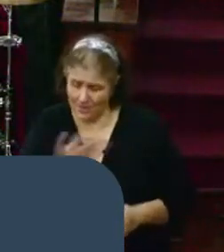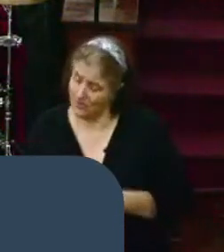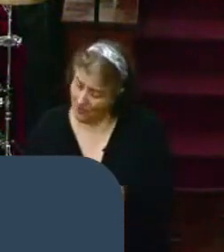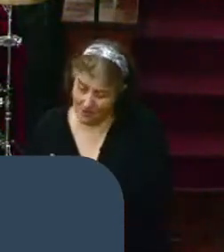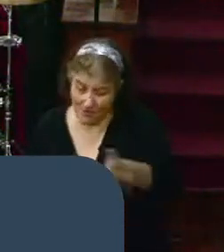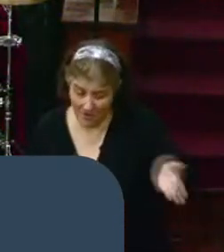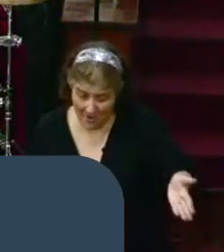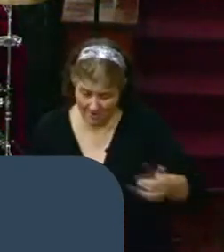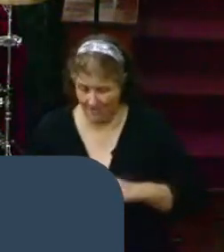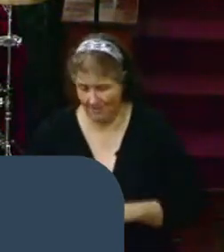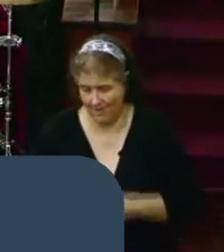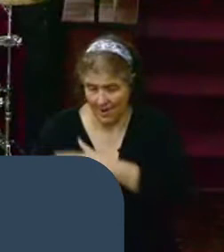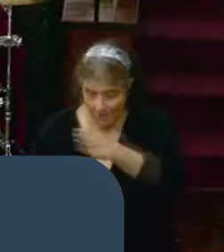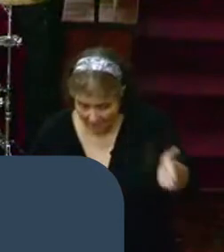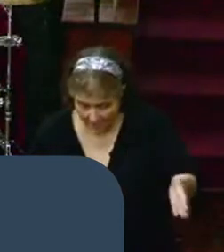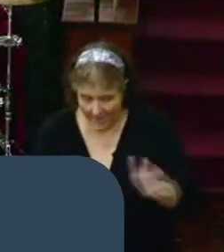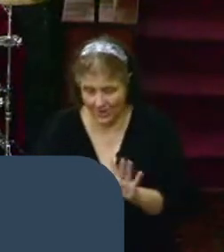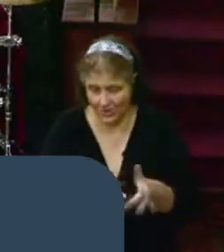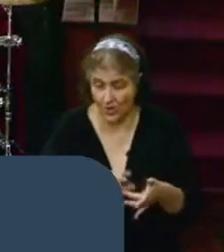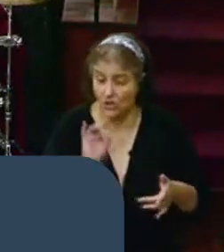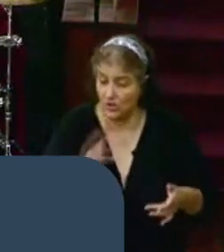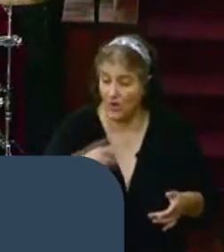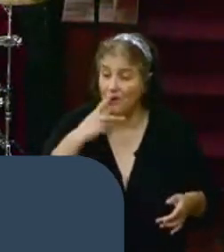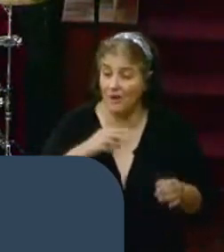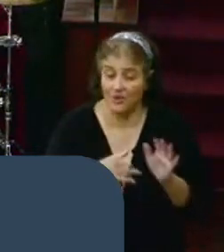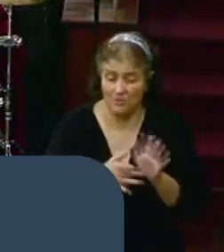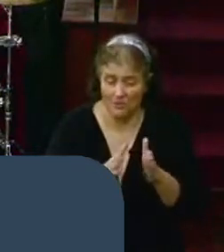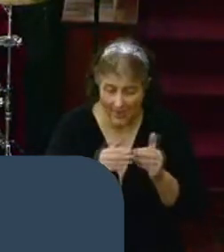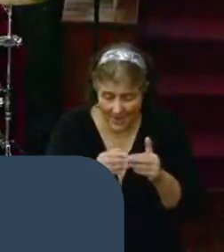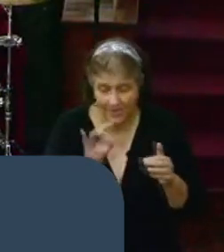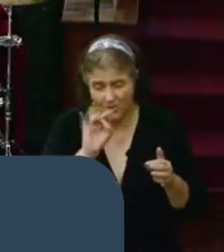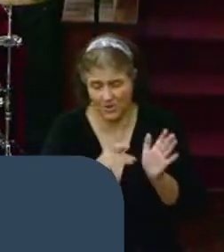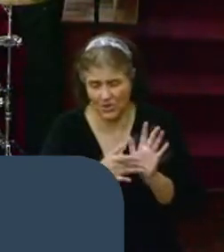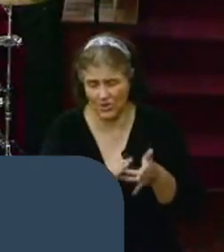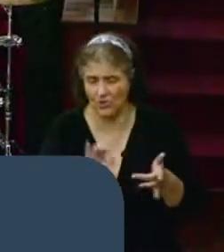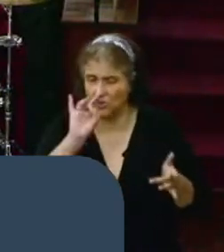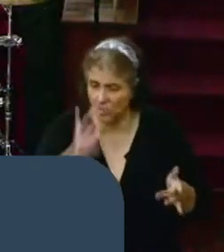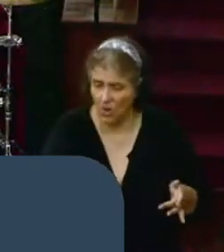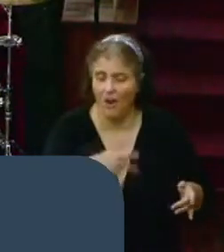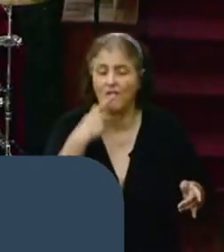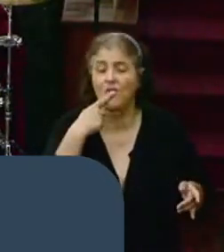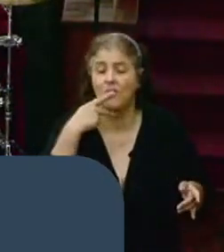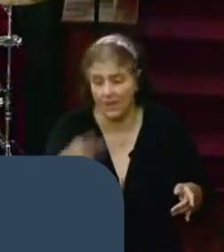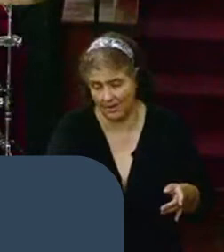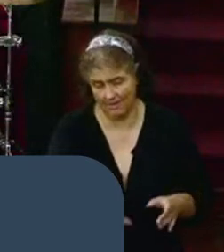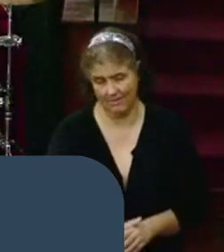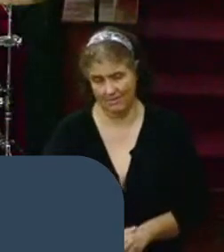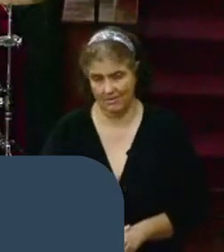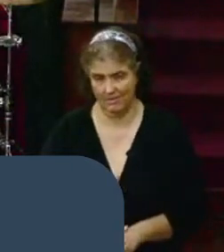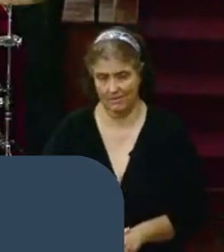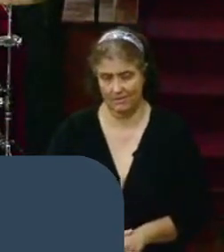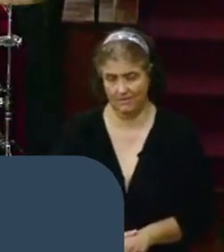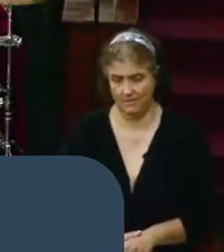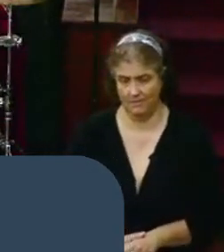não vir. Basta ele mandar uma palavra e o meu servo ficará curado. E uma coisa linda nesse texto,